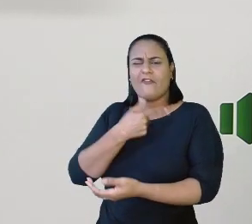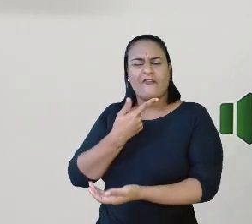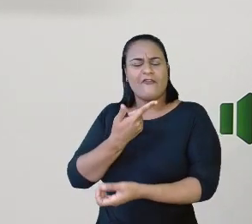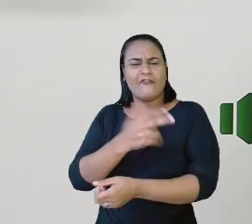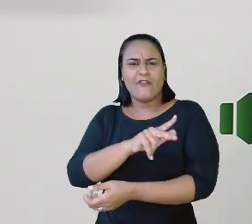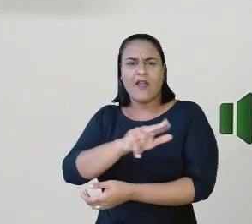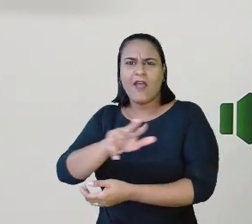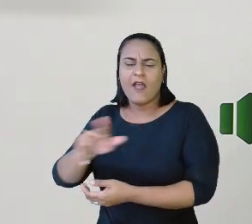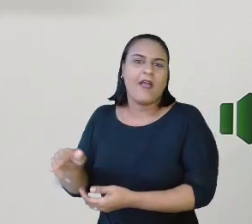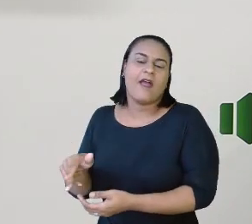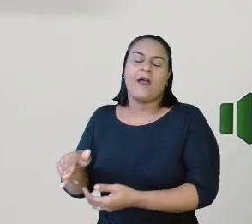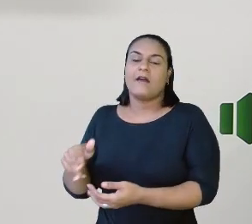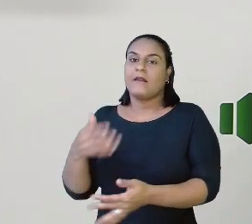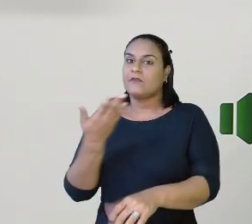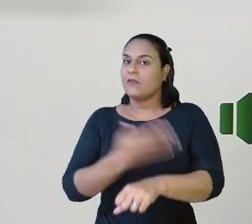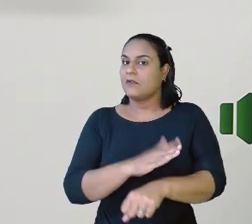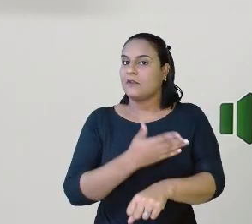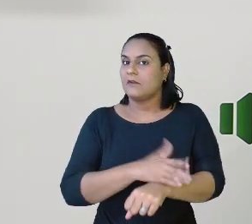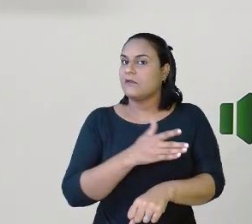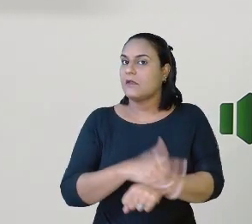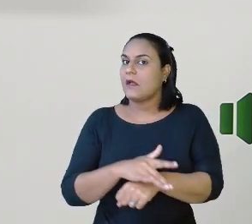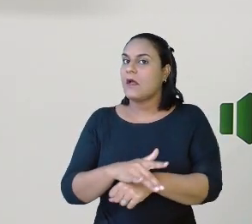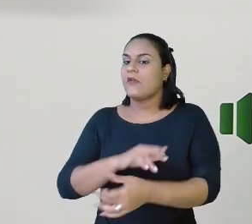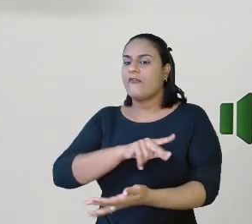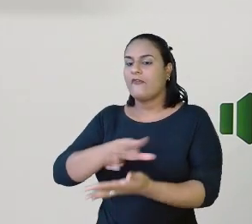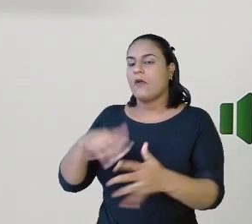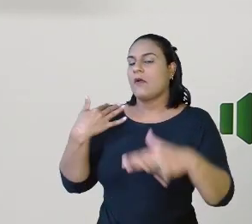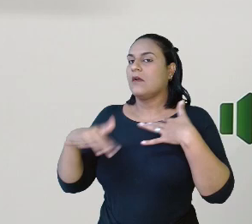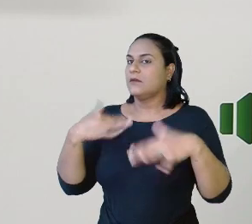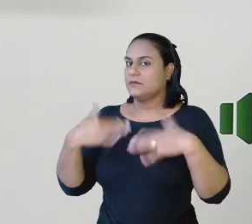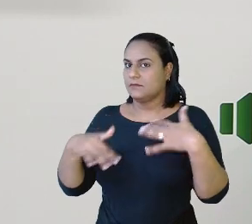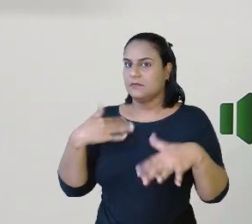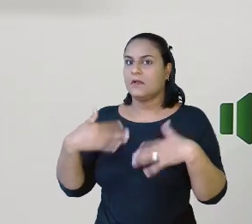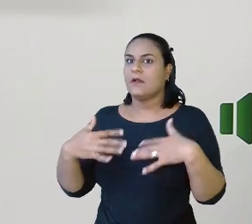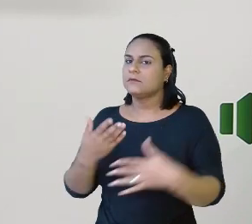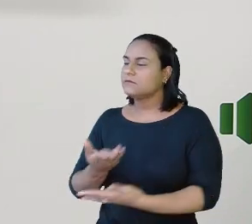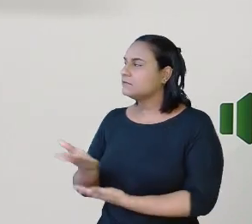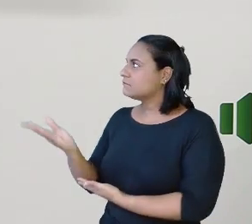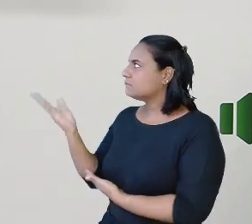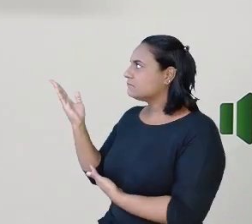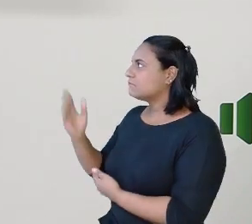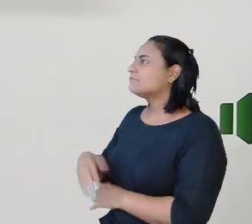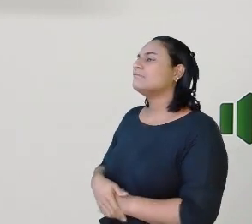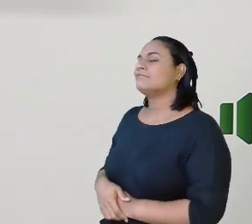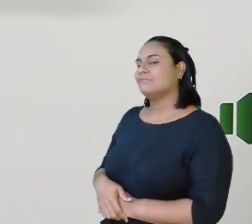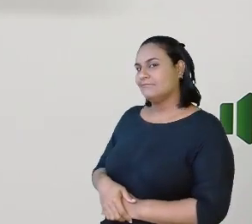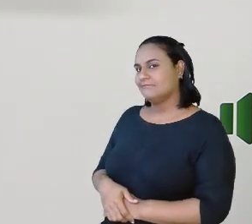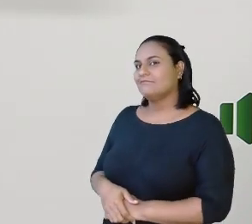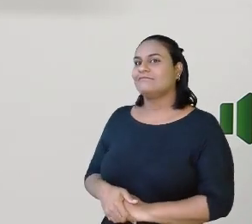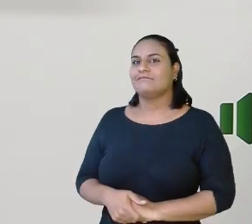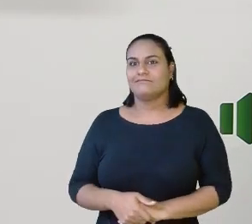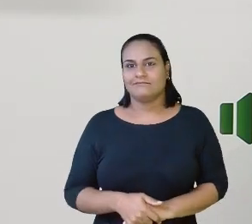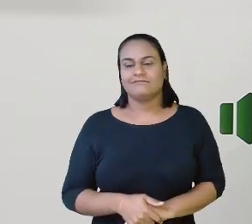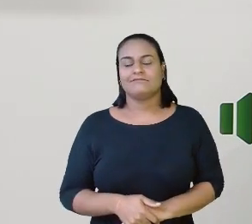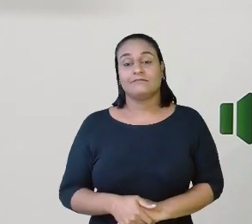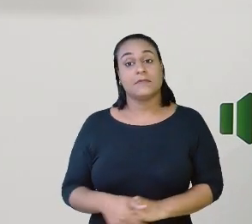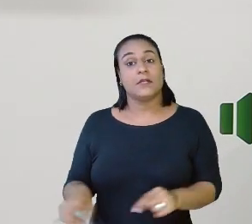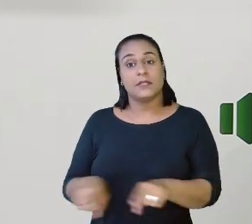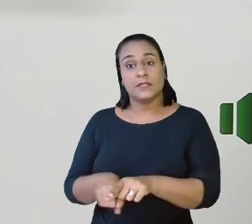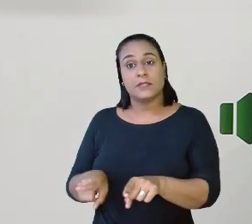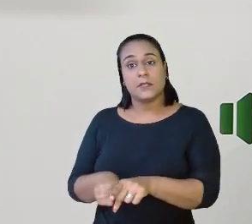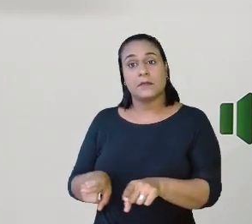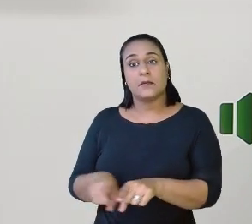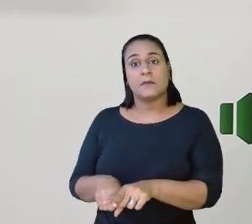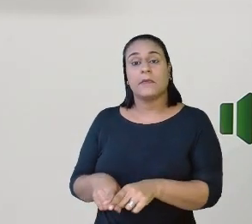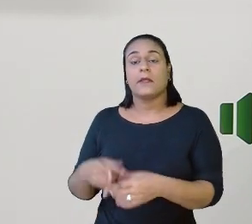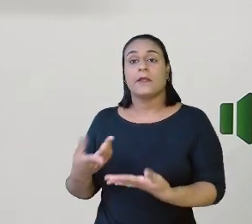atividades, realizar diversos movimentos por conta desse sistema esquelético. Além disso,